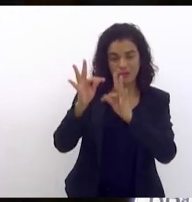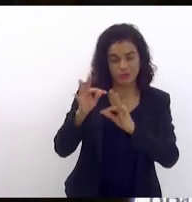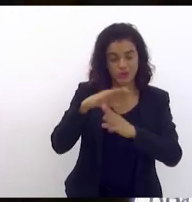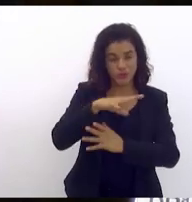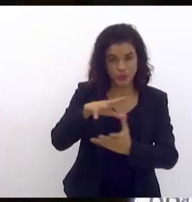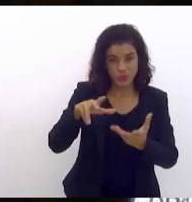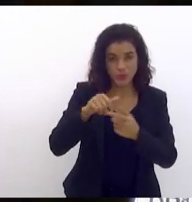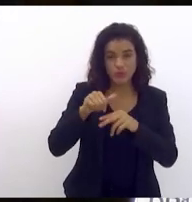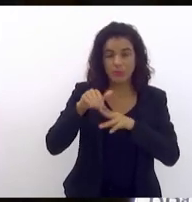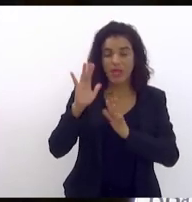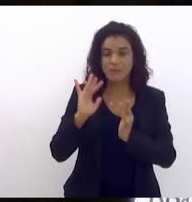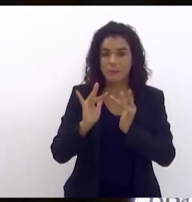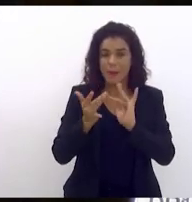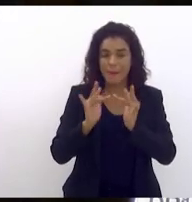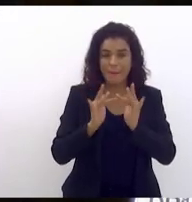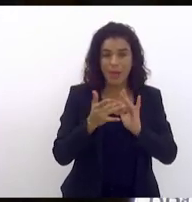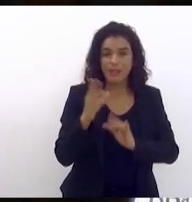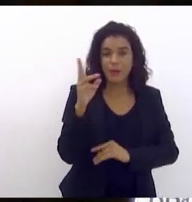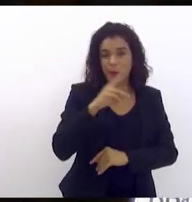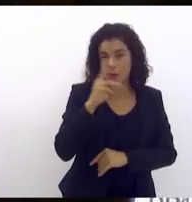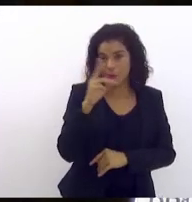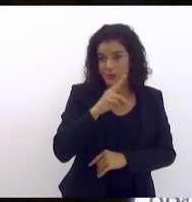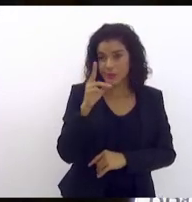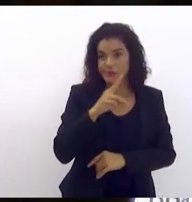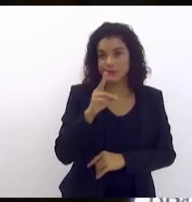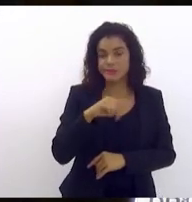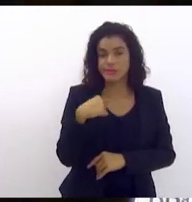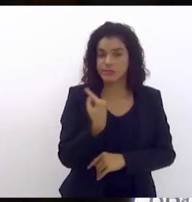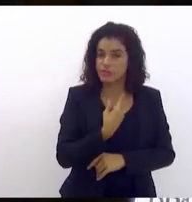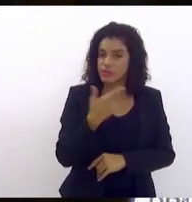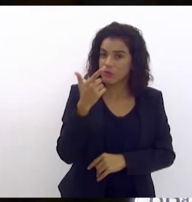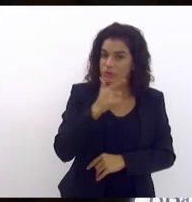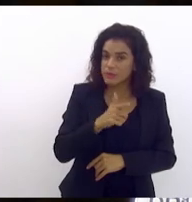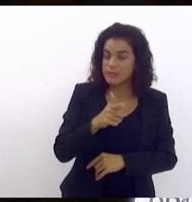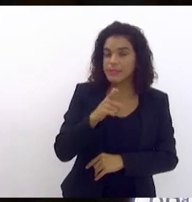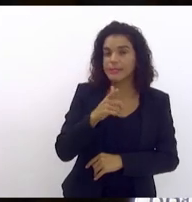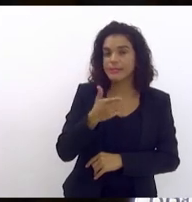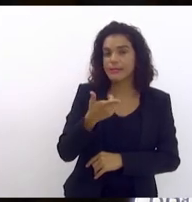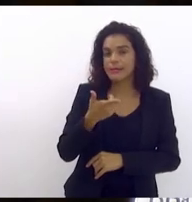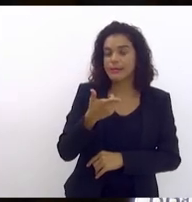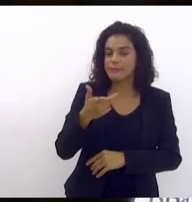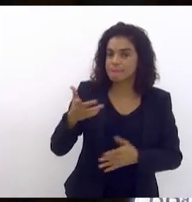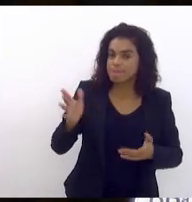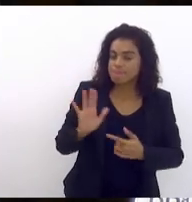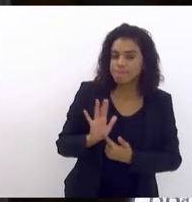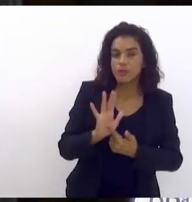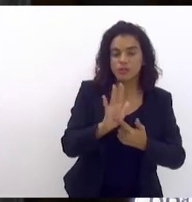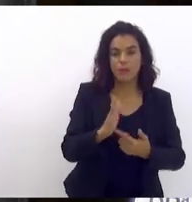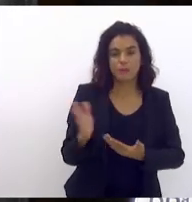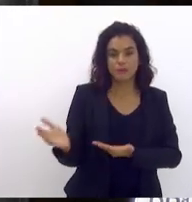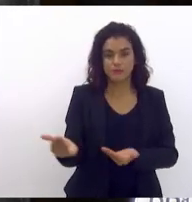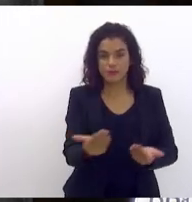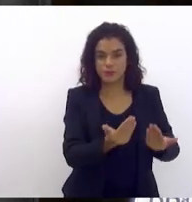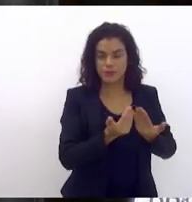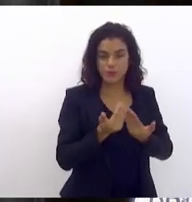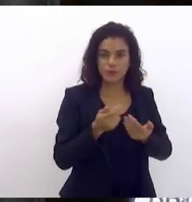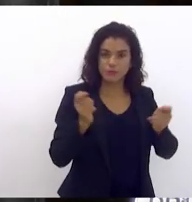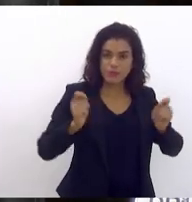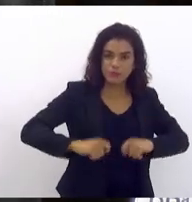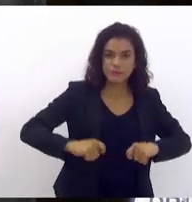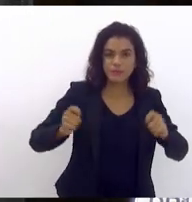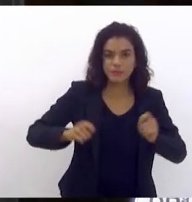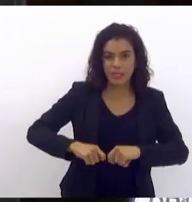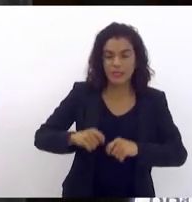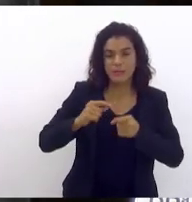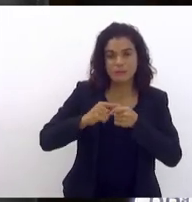conectado então é urgente que a gente dê uma resposta pros jovens de todo o estado e principalmente das pequenas e médias